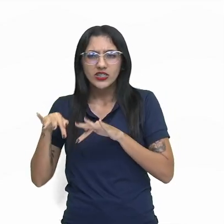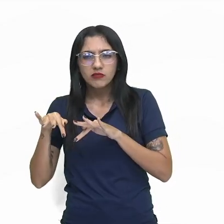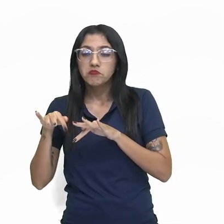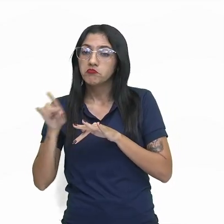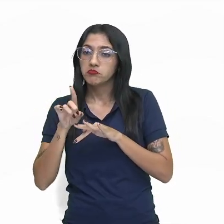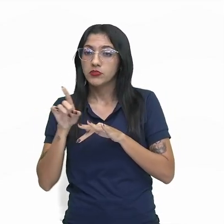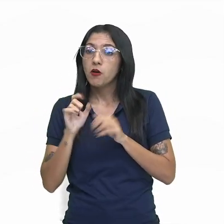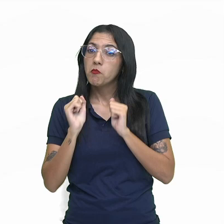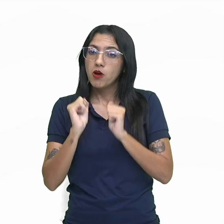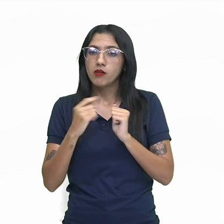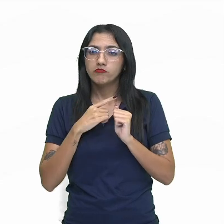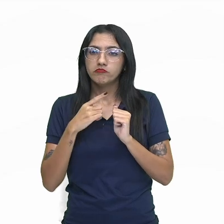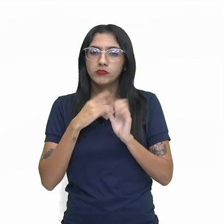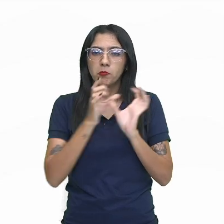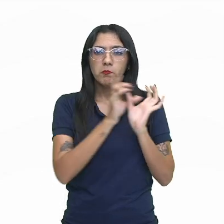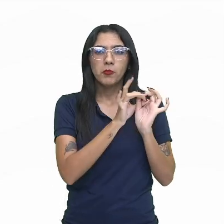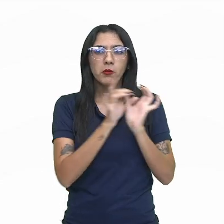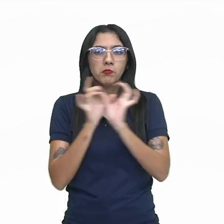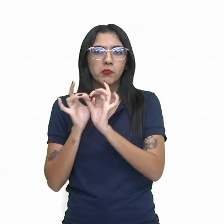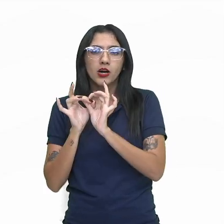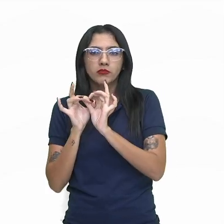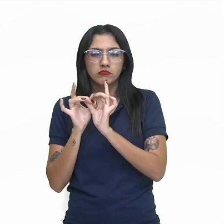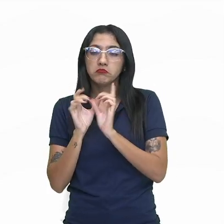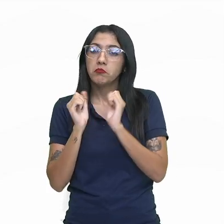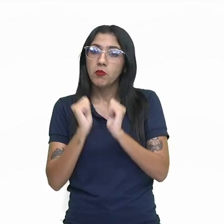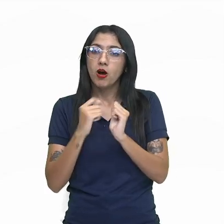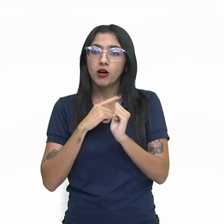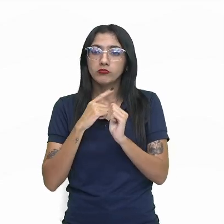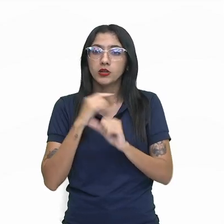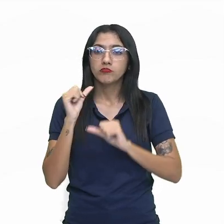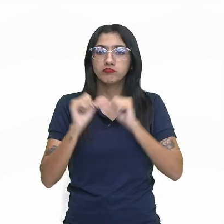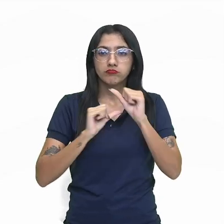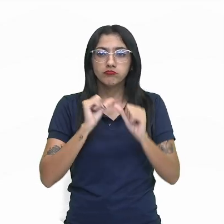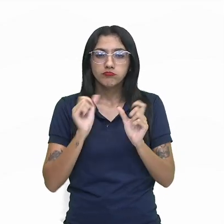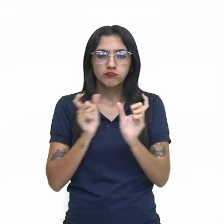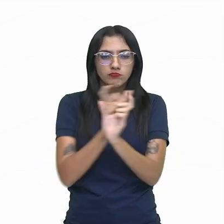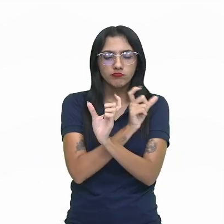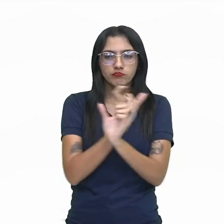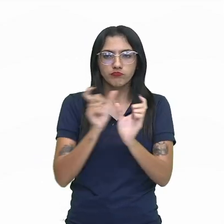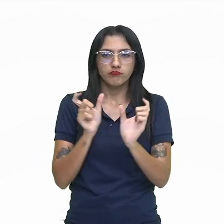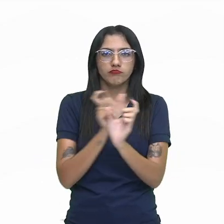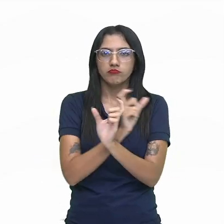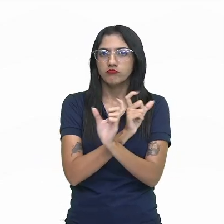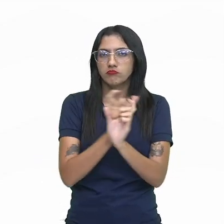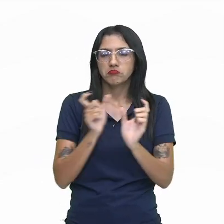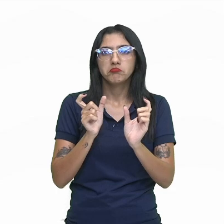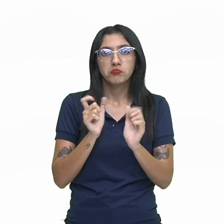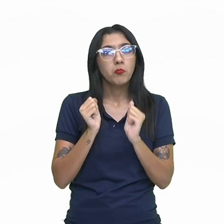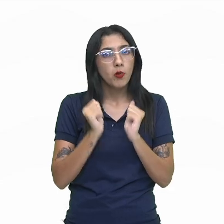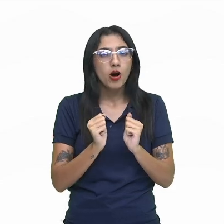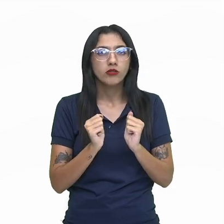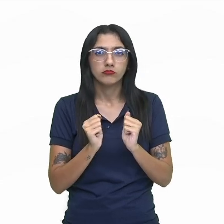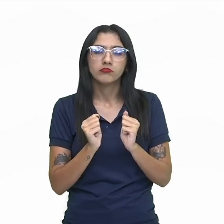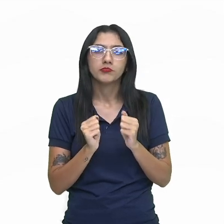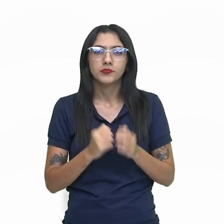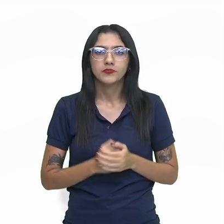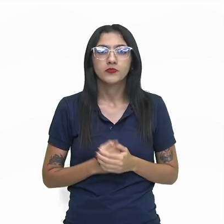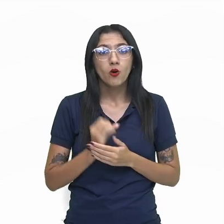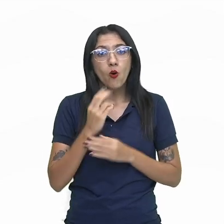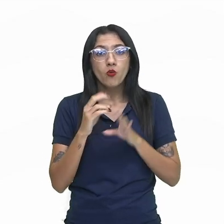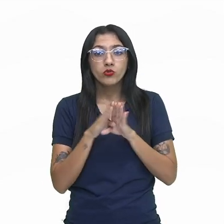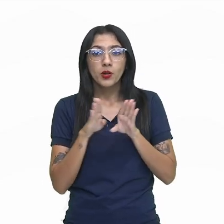pode vir intercalada. Eu posso ter a oração principal subordinada no meio, e posso ter